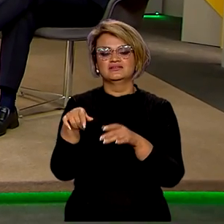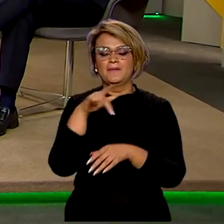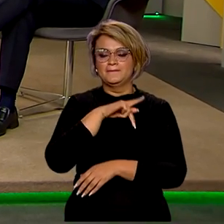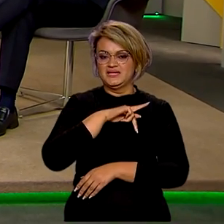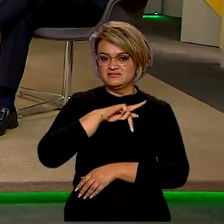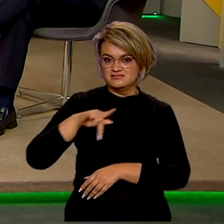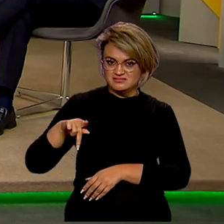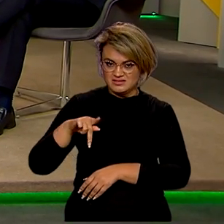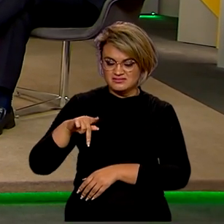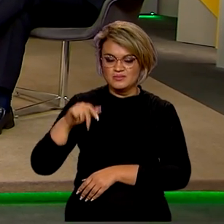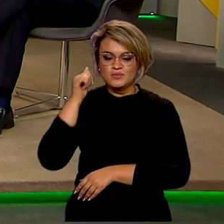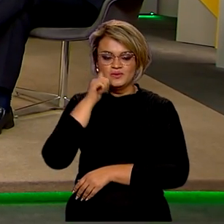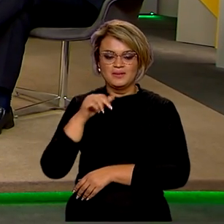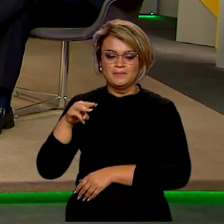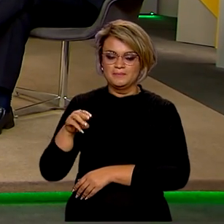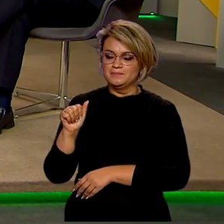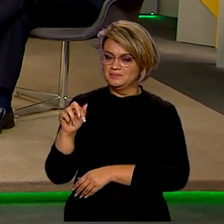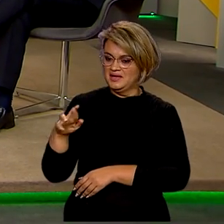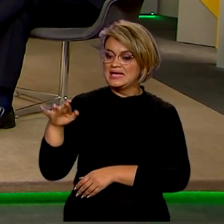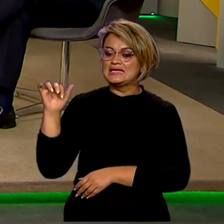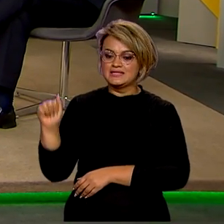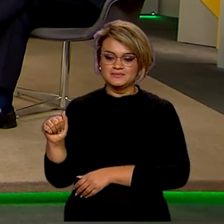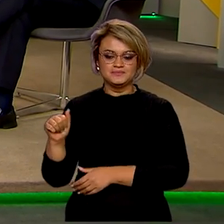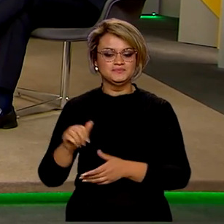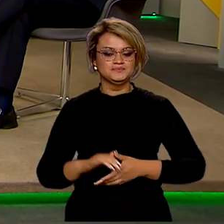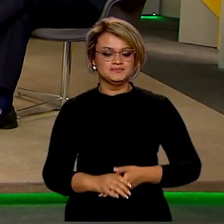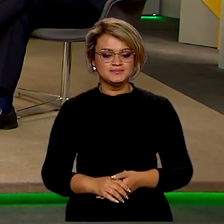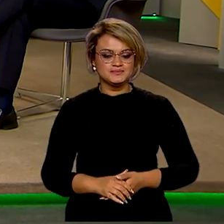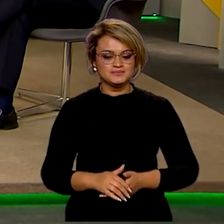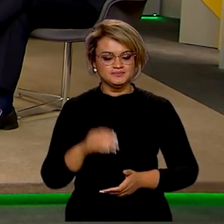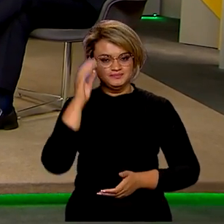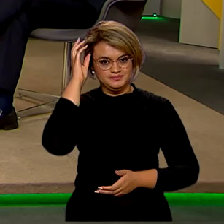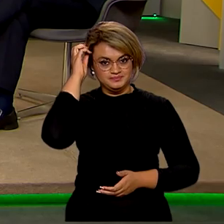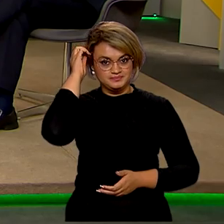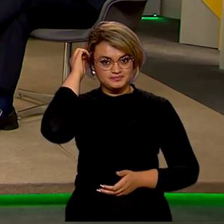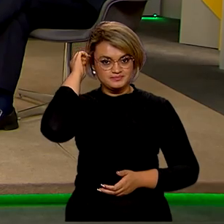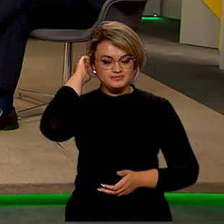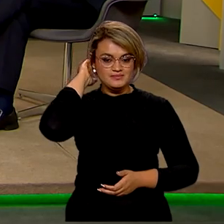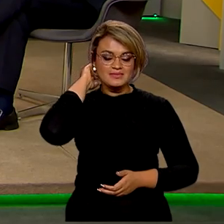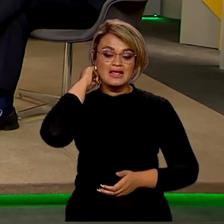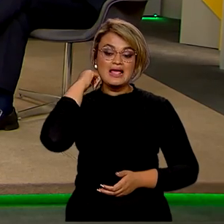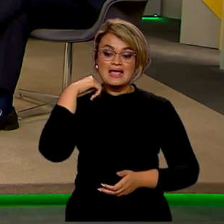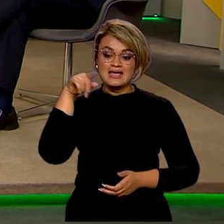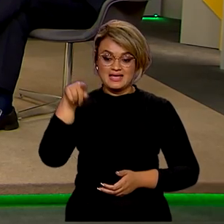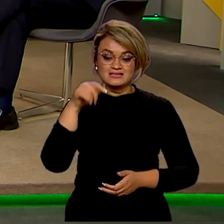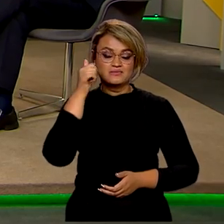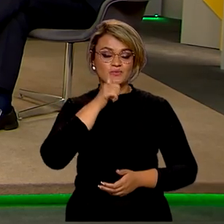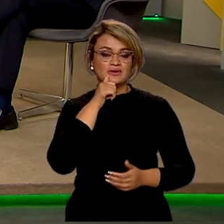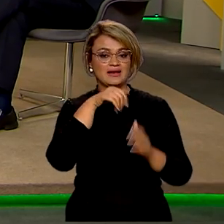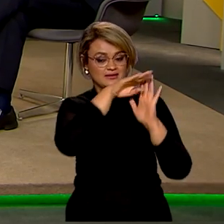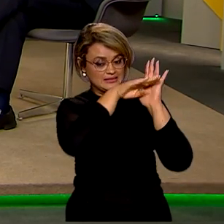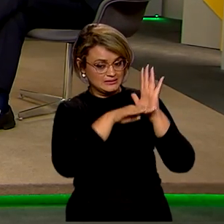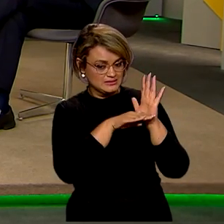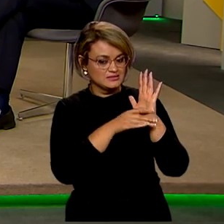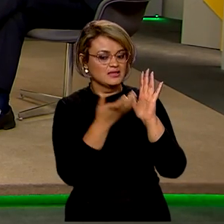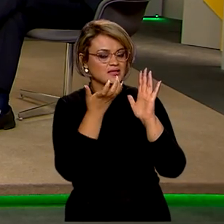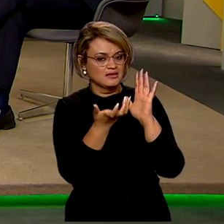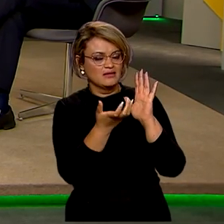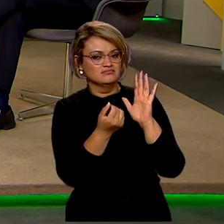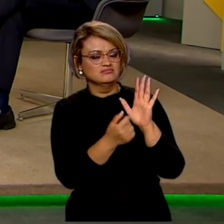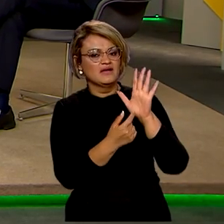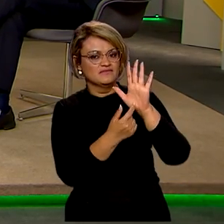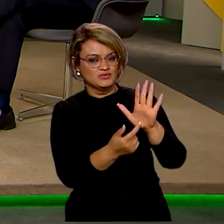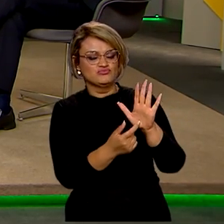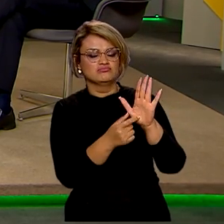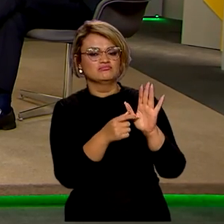Presidência da República, Maria Fernanda Coelho. E as Margaridas entregaram uma lista de reivindicações ao governo federal em